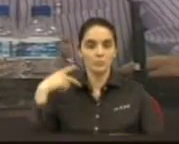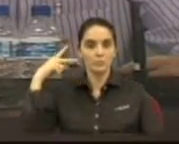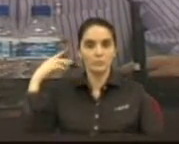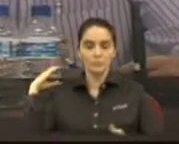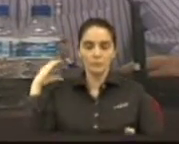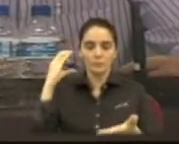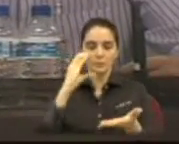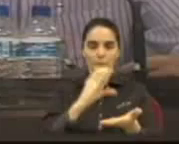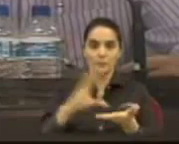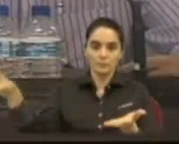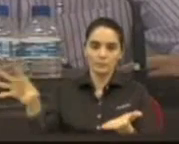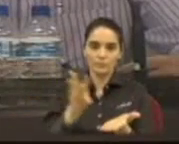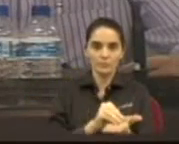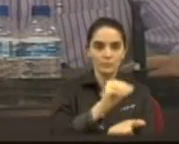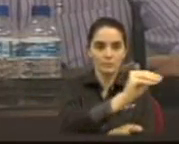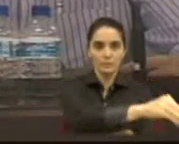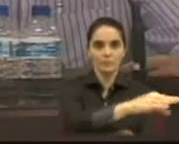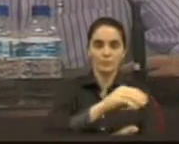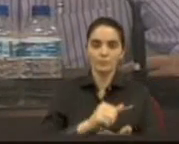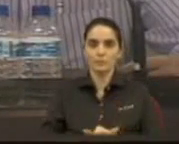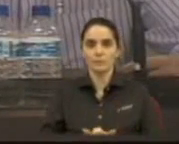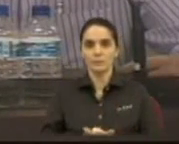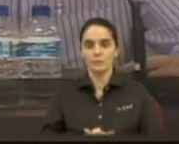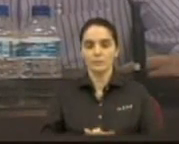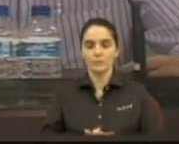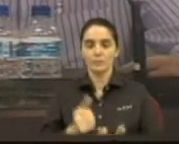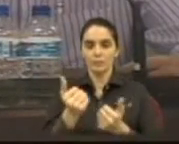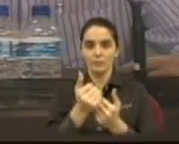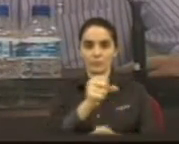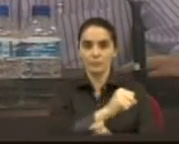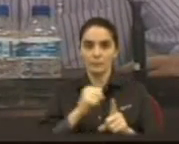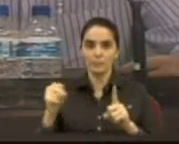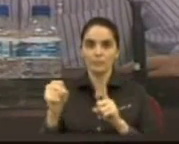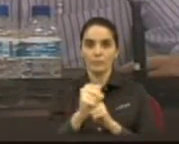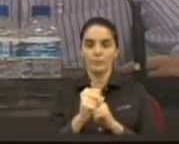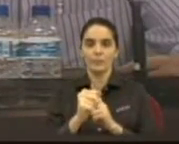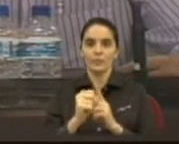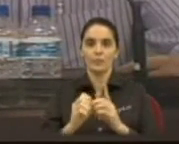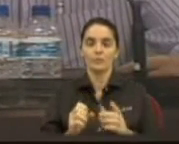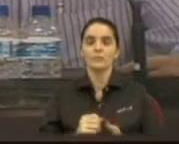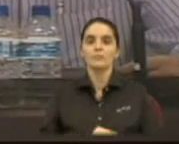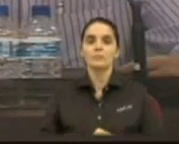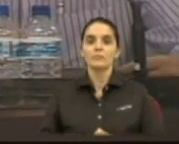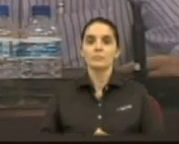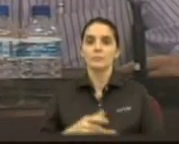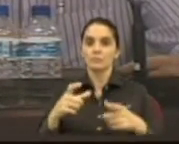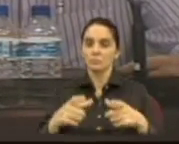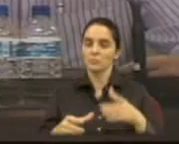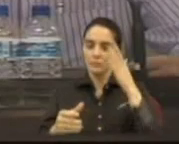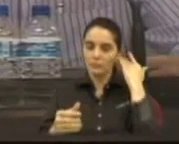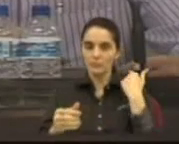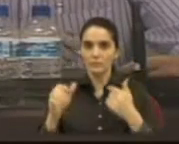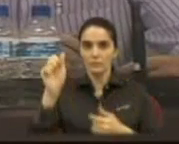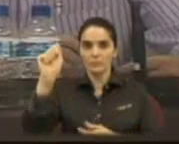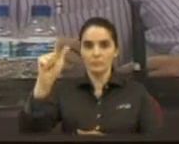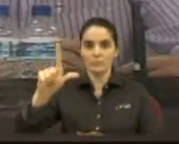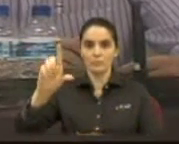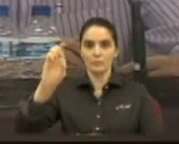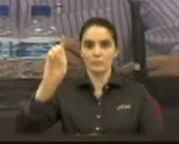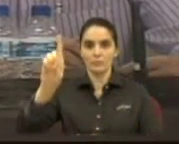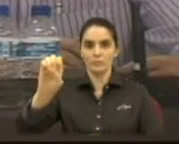recursos financeiros a título de subvenção social à entidade beneficiária, Aldeias